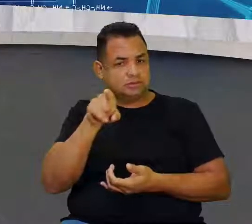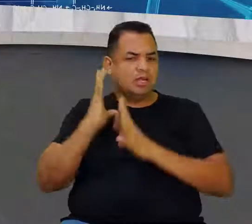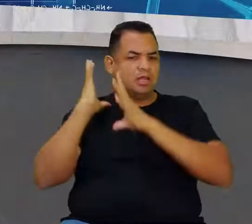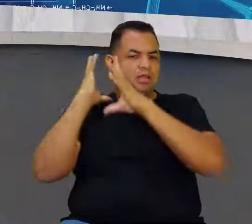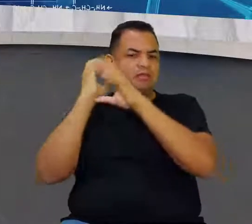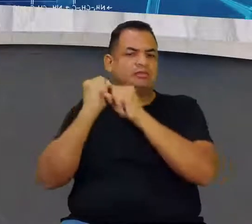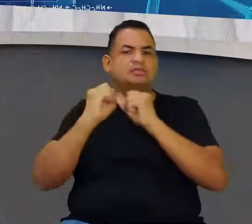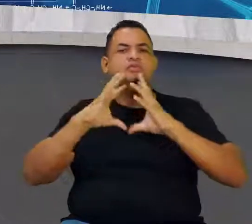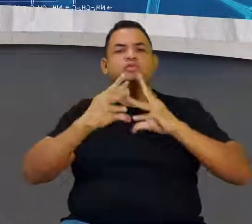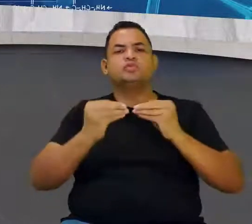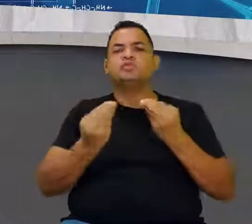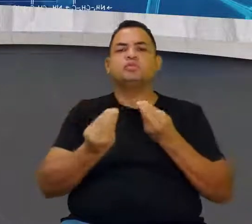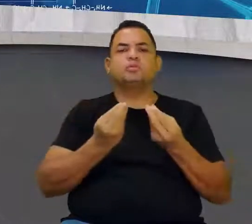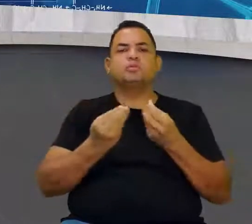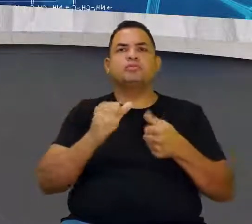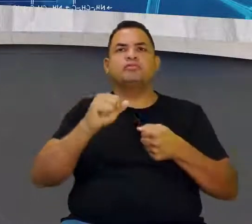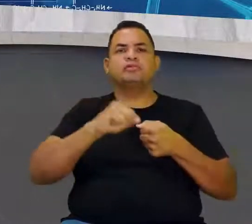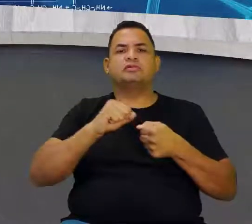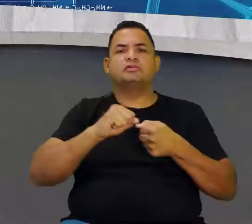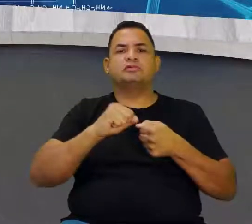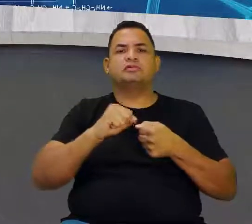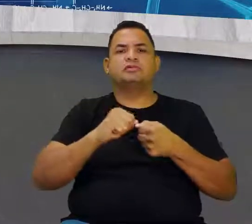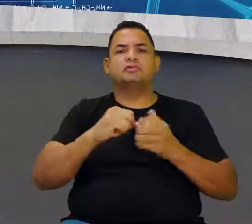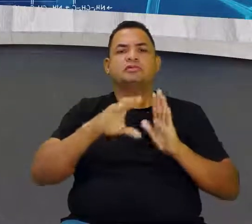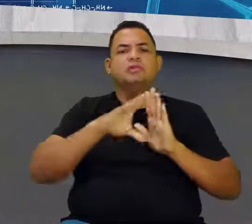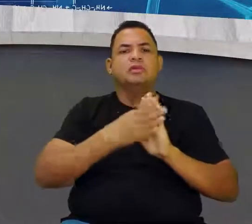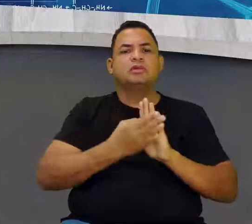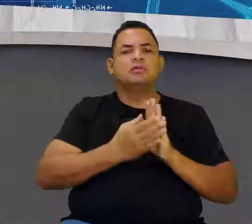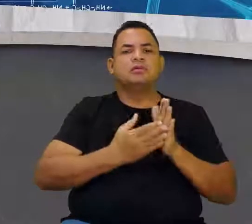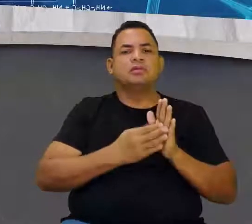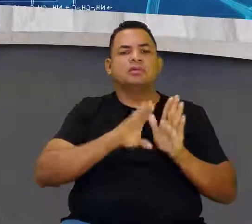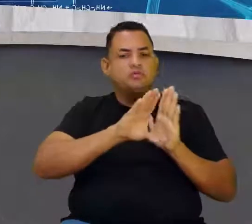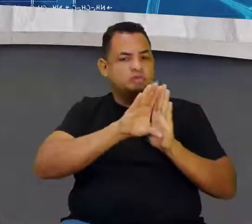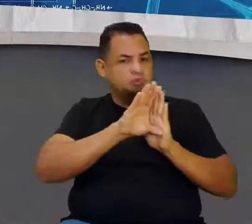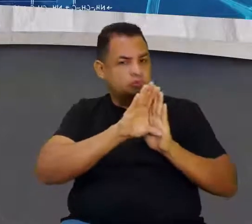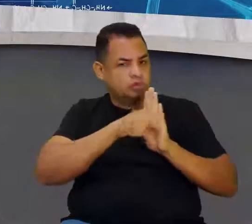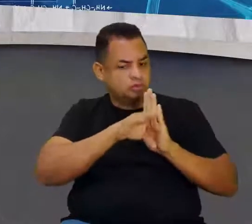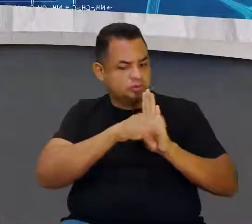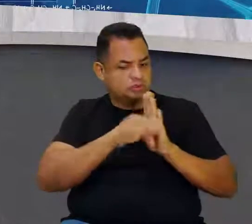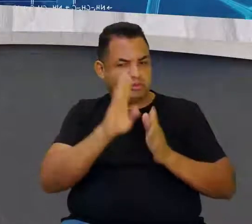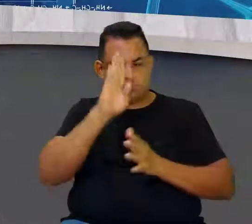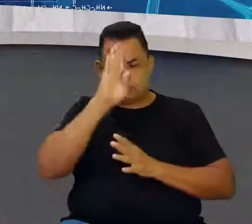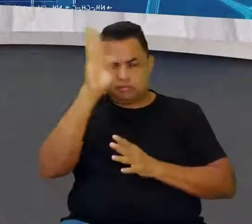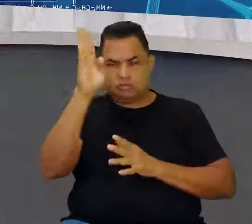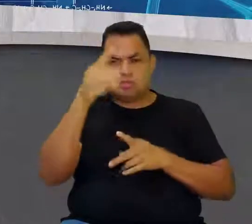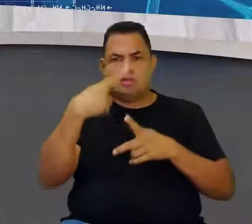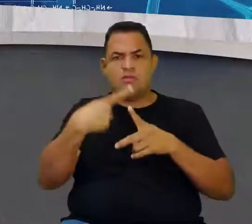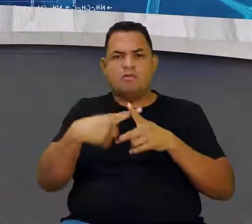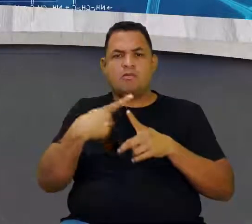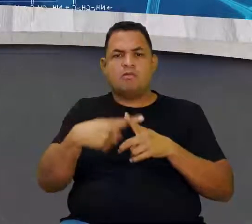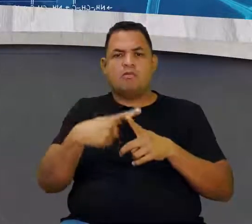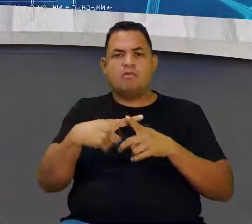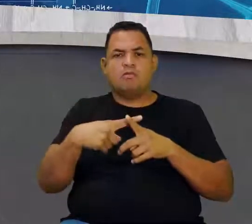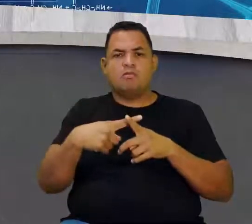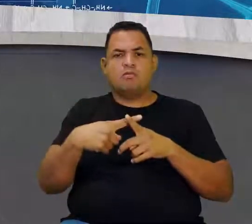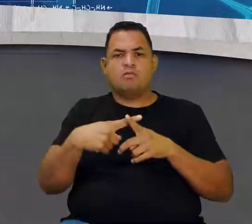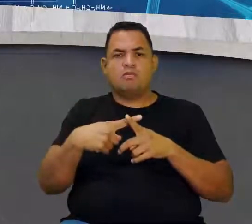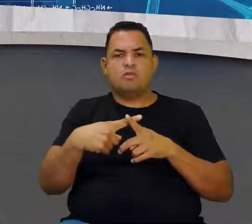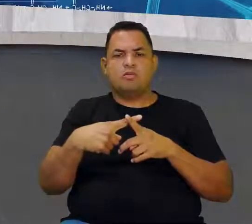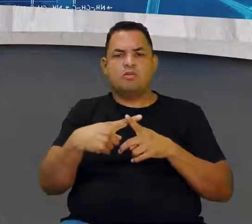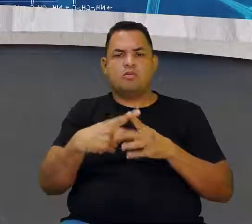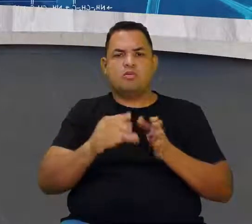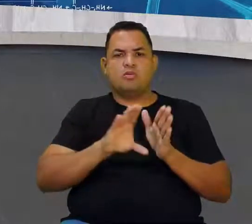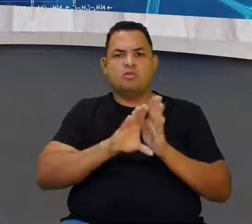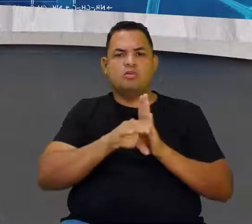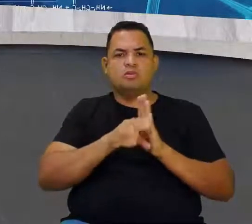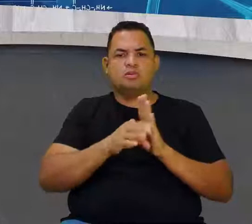revisar tudo, como eu faço? Vai pelos conceitos principais. Porque, normalmente, na química, um conceito dele